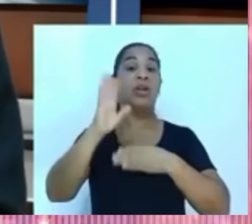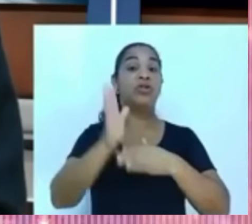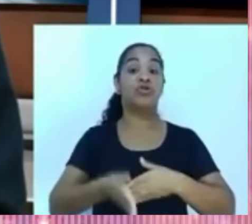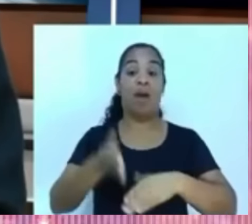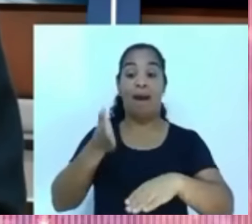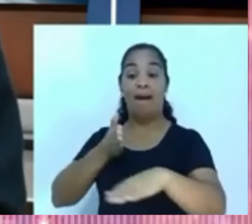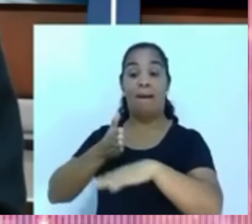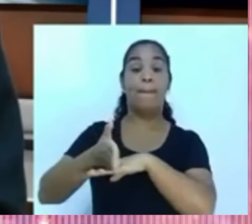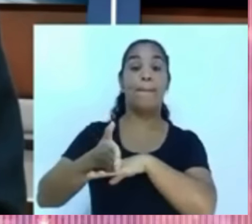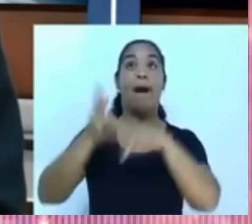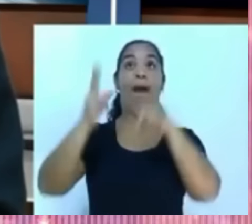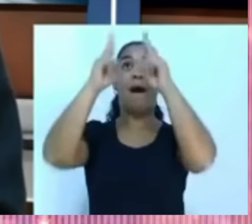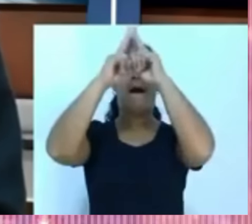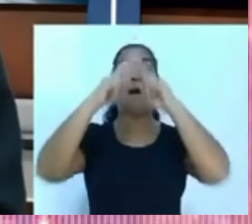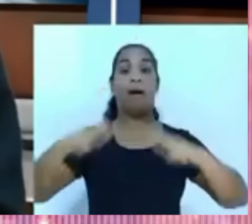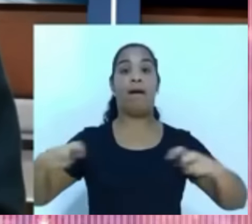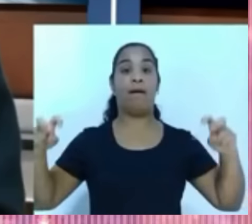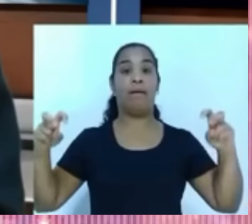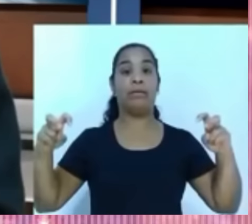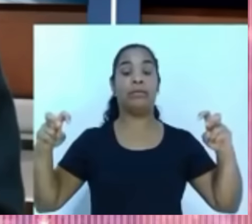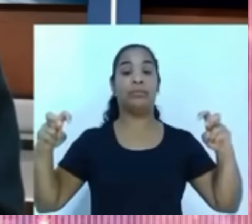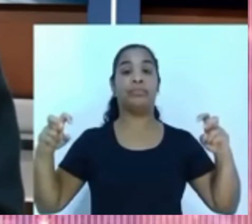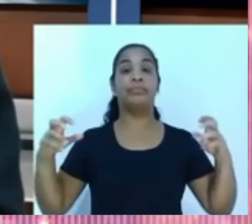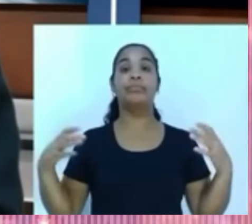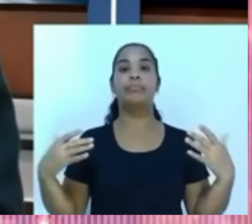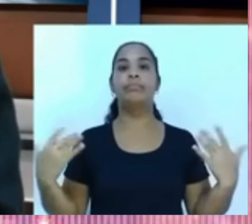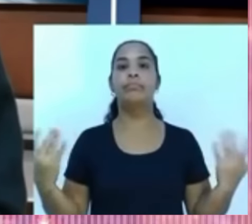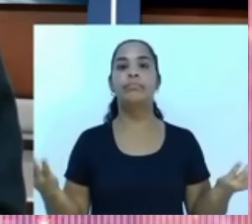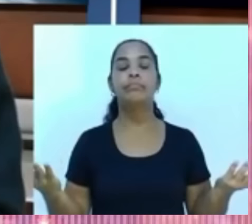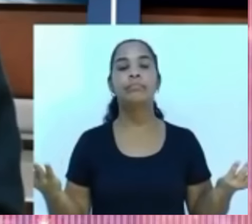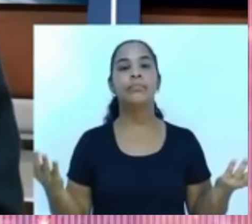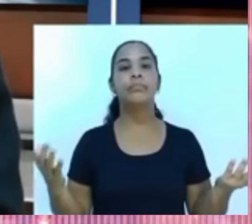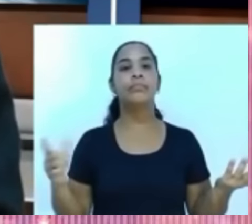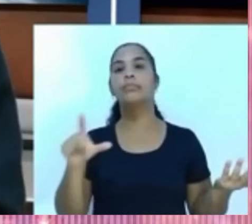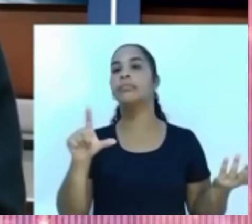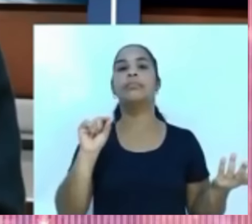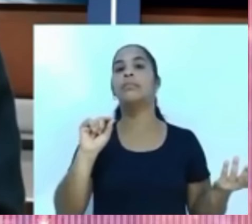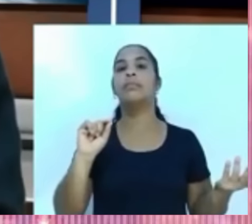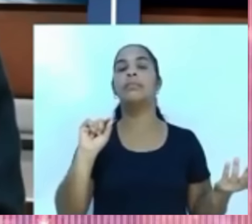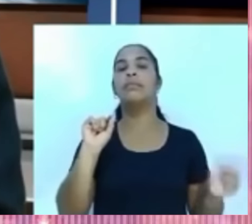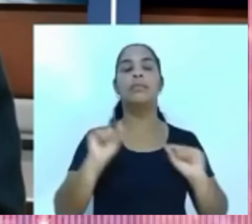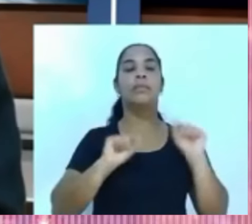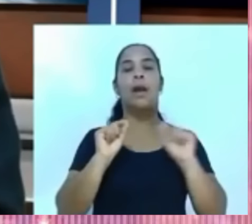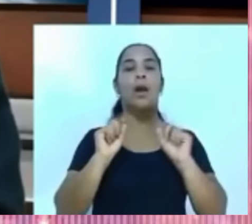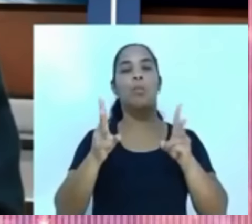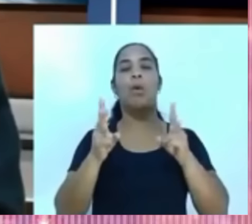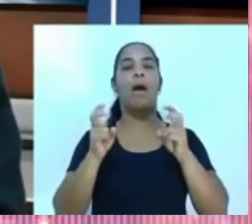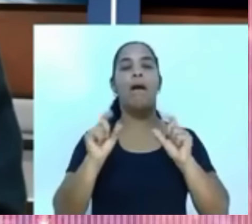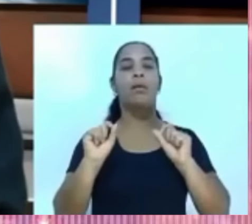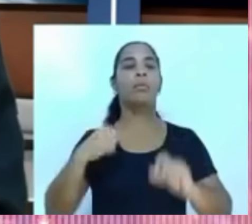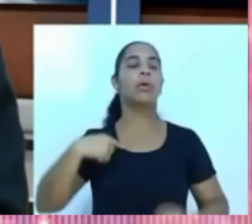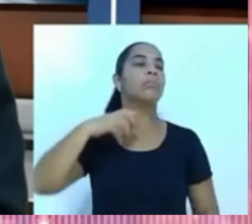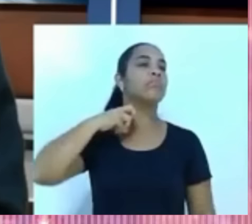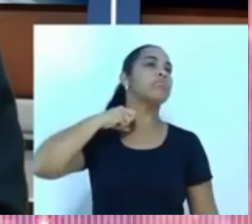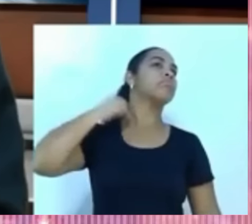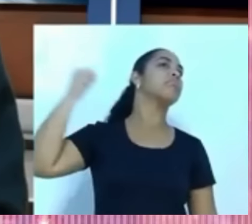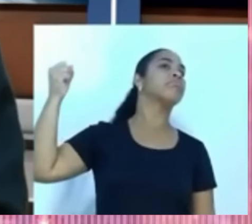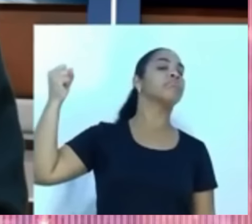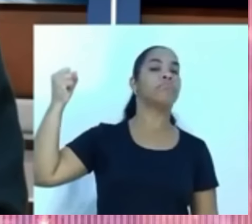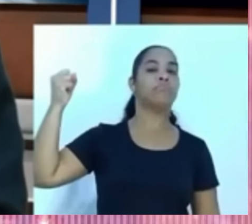o Fer não vê outra alternativa senão o suicídio covarde